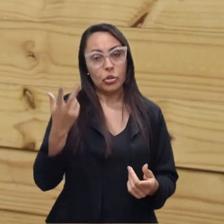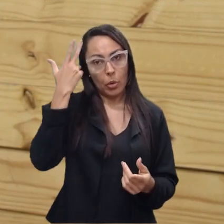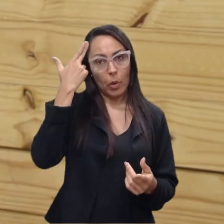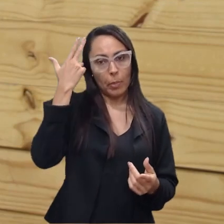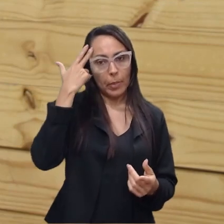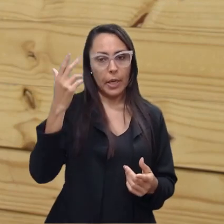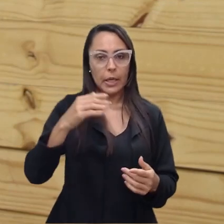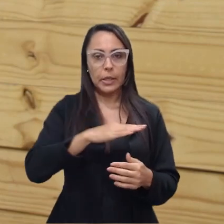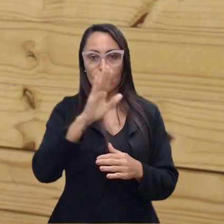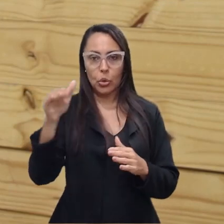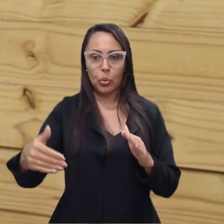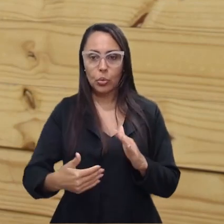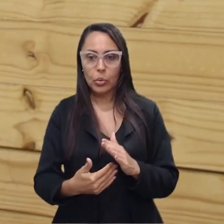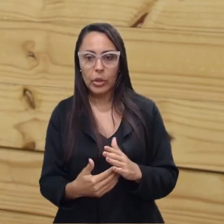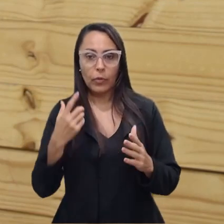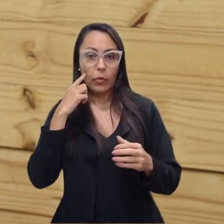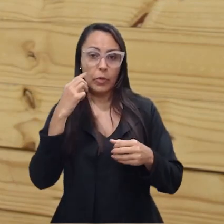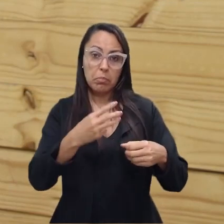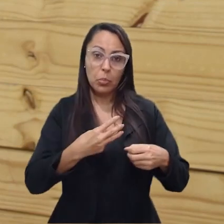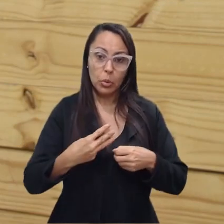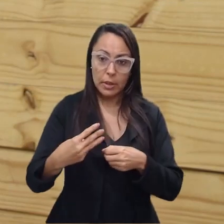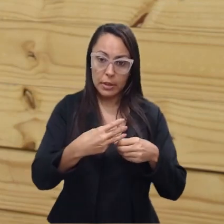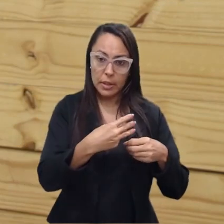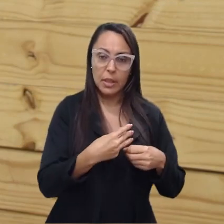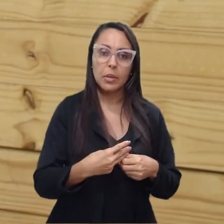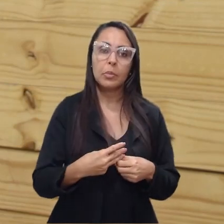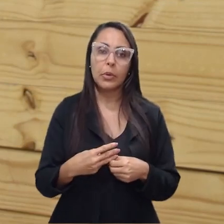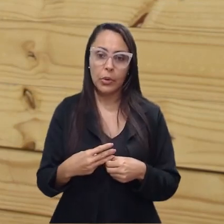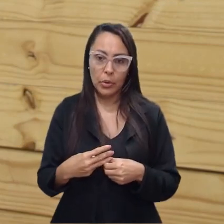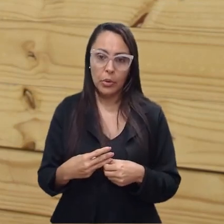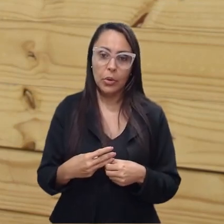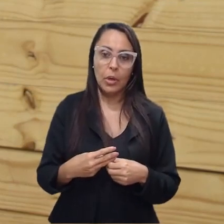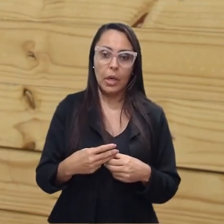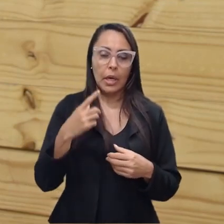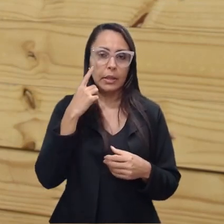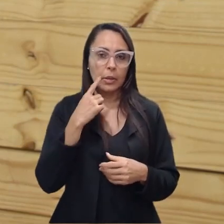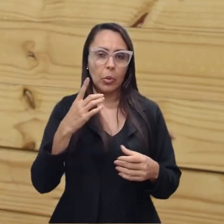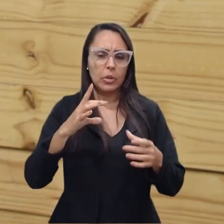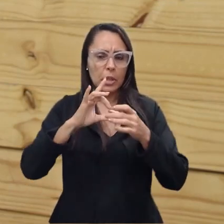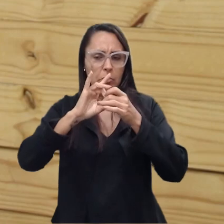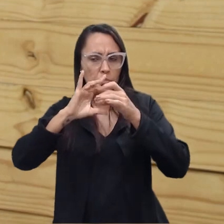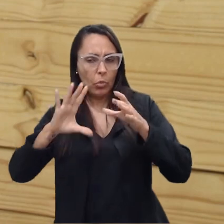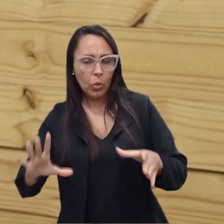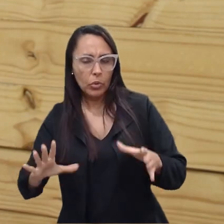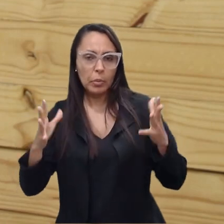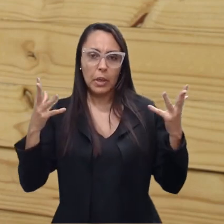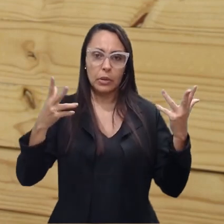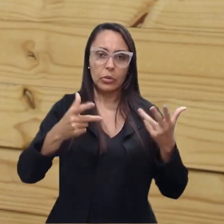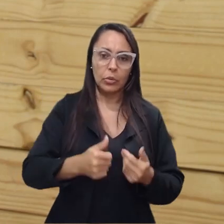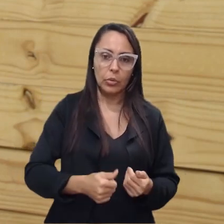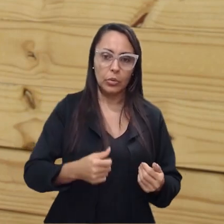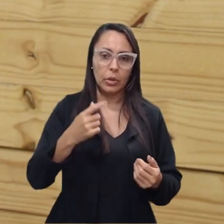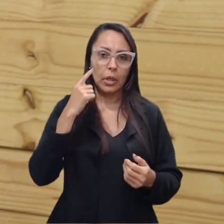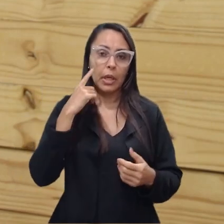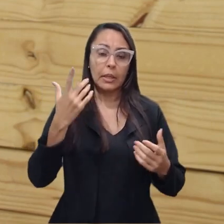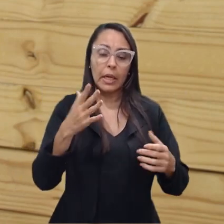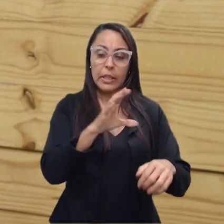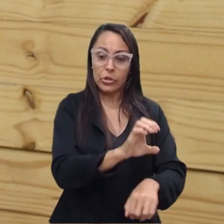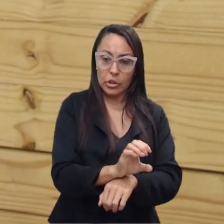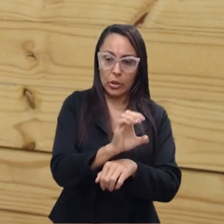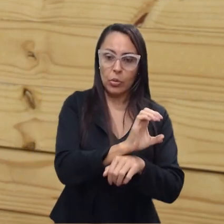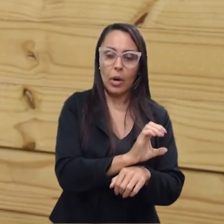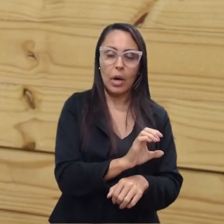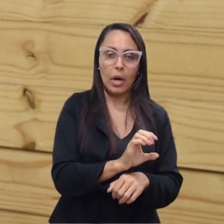geralmente, tudo que envolve rede precisa ser posto para todos. Então, em geral, dentro da nossa rede, na